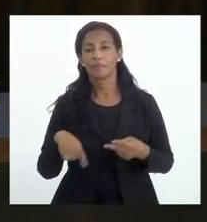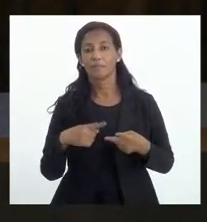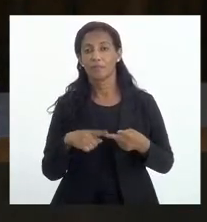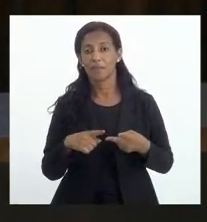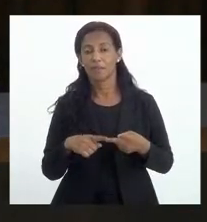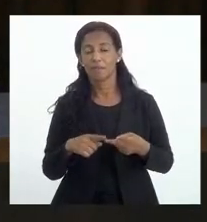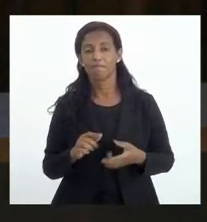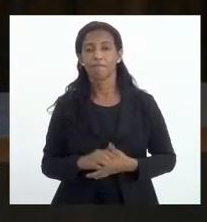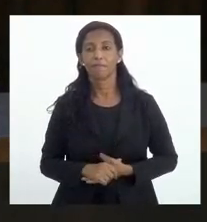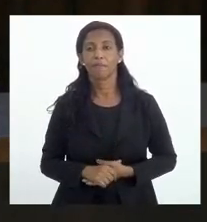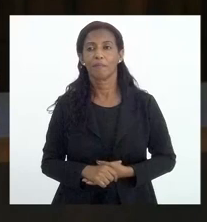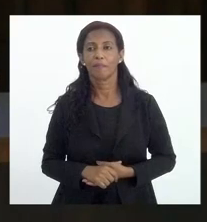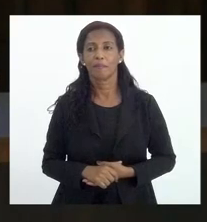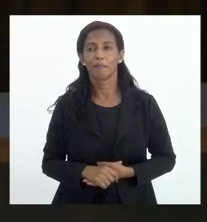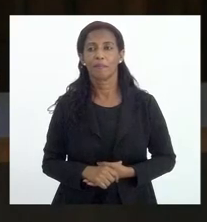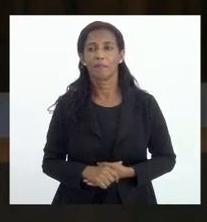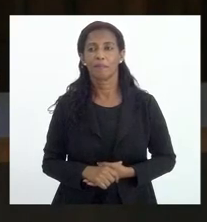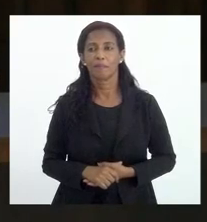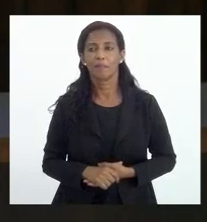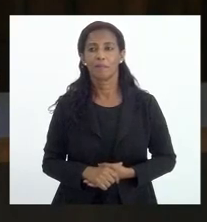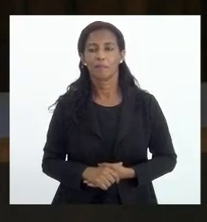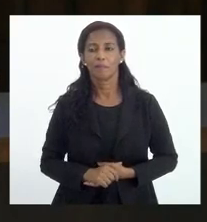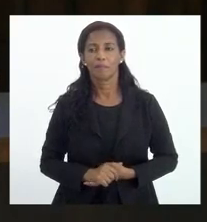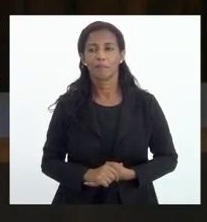O segundo questionamento é sobre